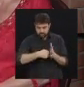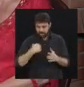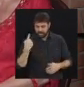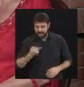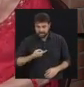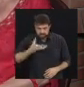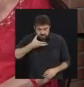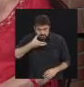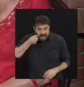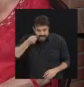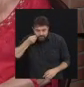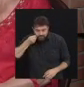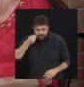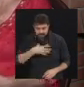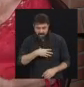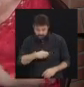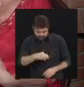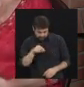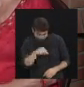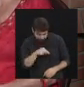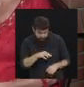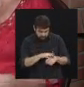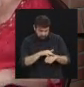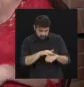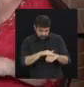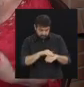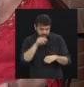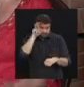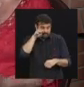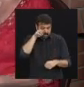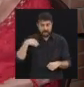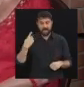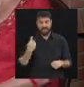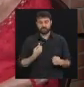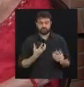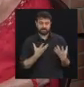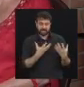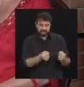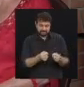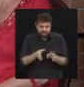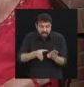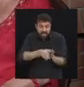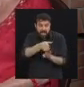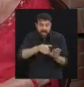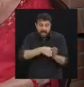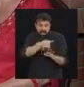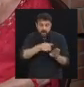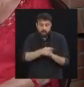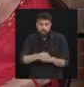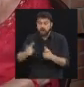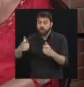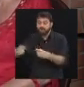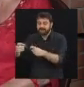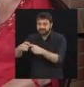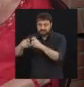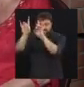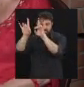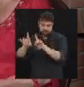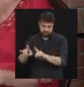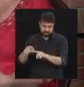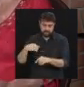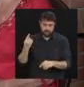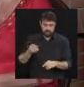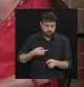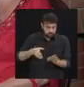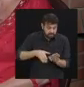síndrome de Moebius. Na realidade, a gente acolhe as pessoas e indica os especialistas para o tratamento, né, para todos os